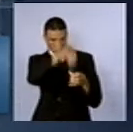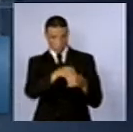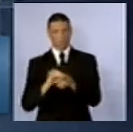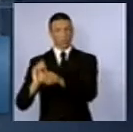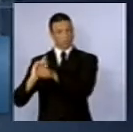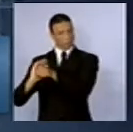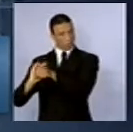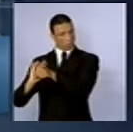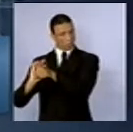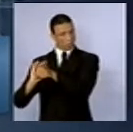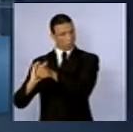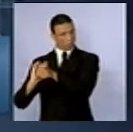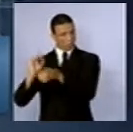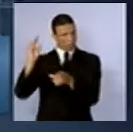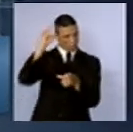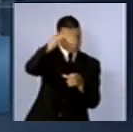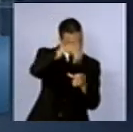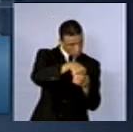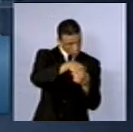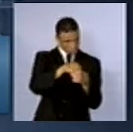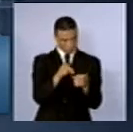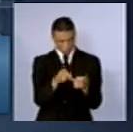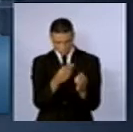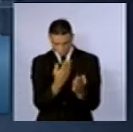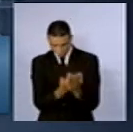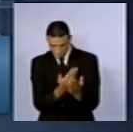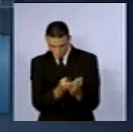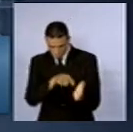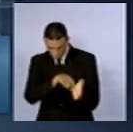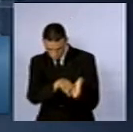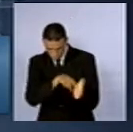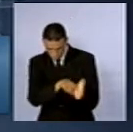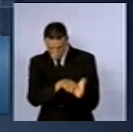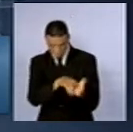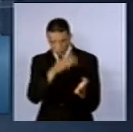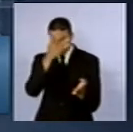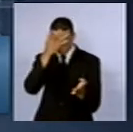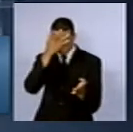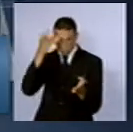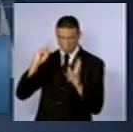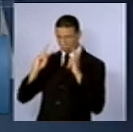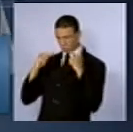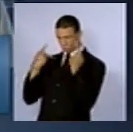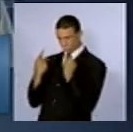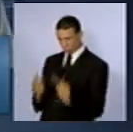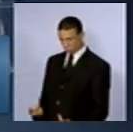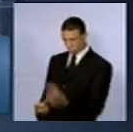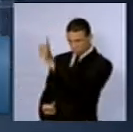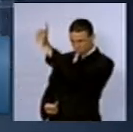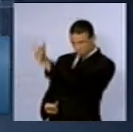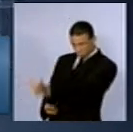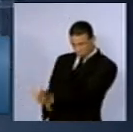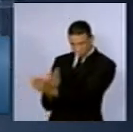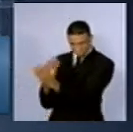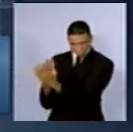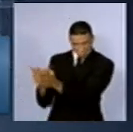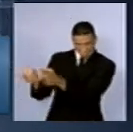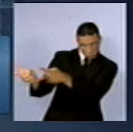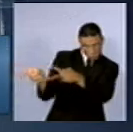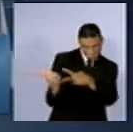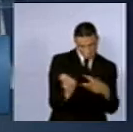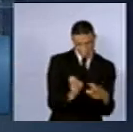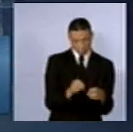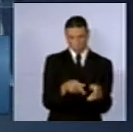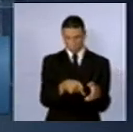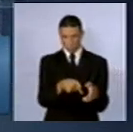aí por quê Porque nos estudos em humanos que são os estudos epidemiológicos no qual eu apresentarei os resultos desse